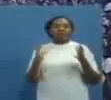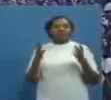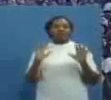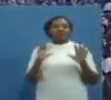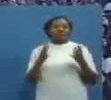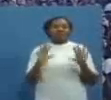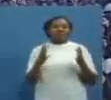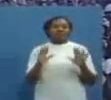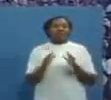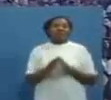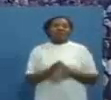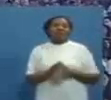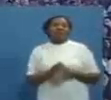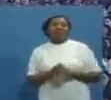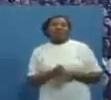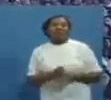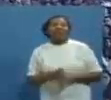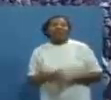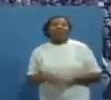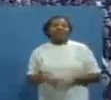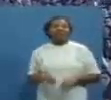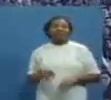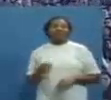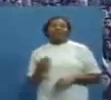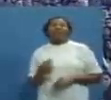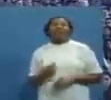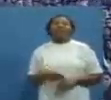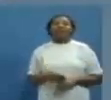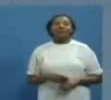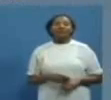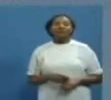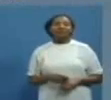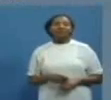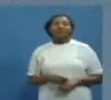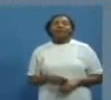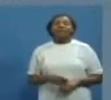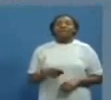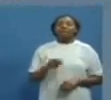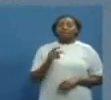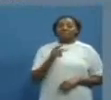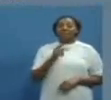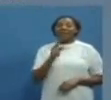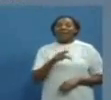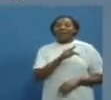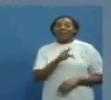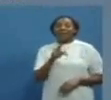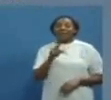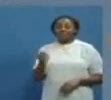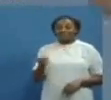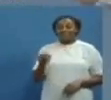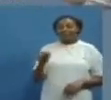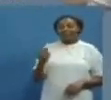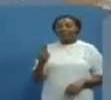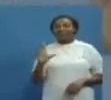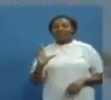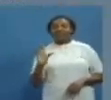E por isso que Paulo reza na carta aos Efésios, capítulo 3, versículo 17, seguinte: eu oro a Deus para